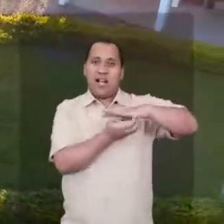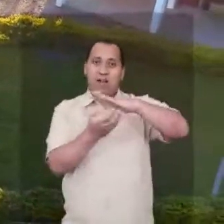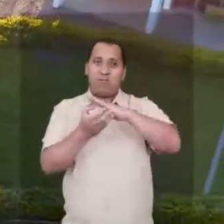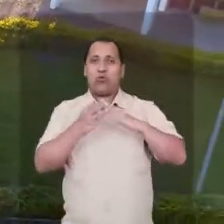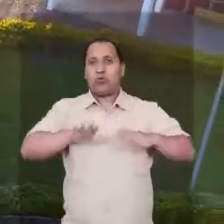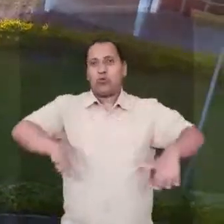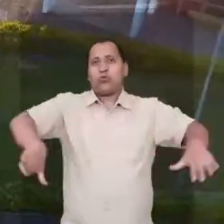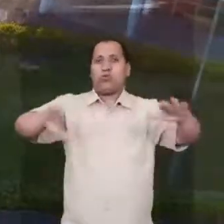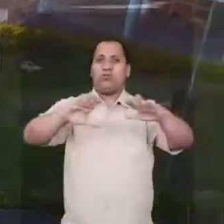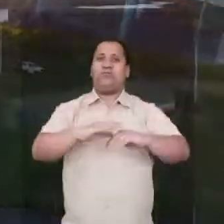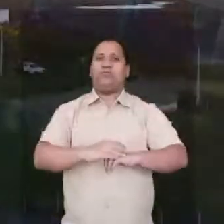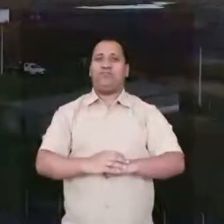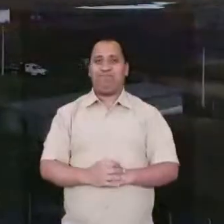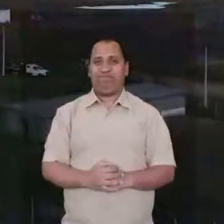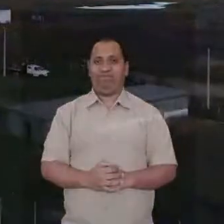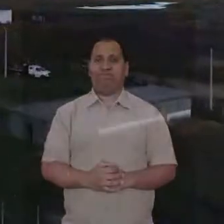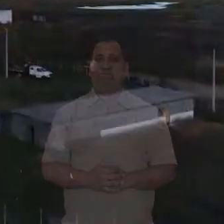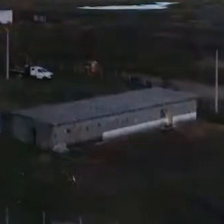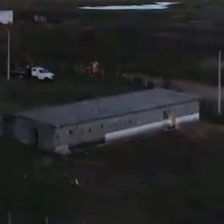os campi universitários.